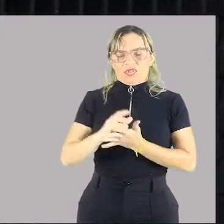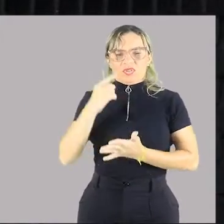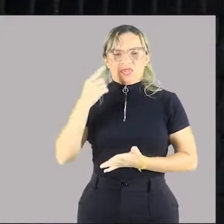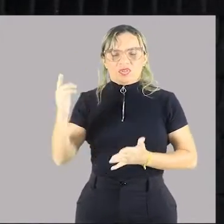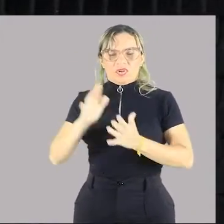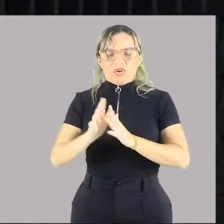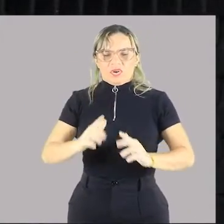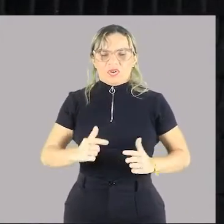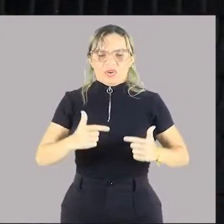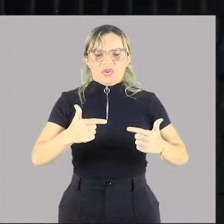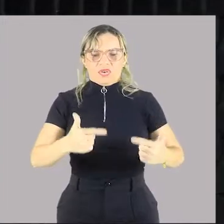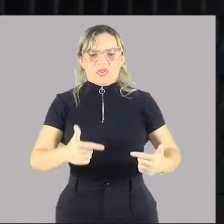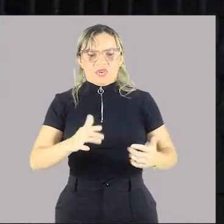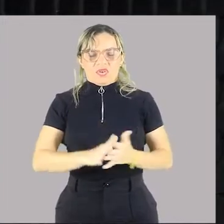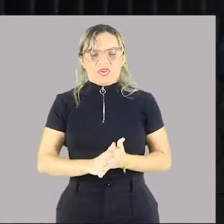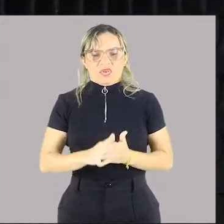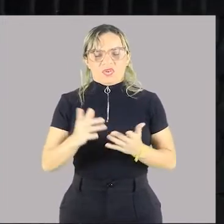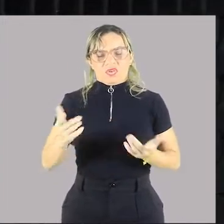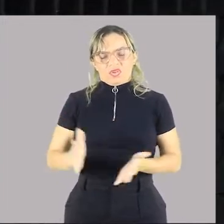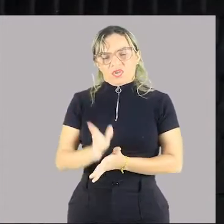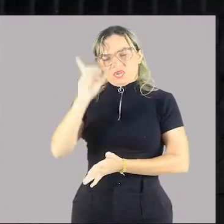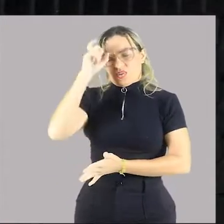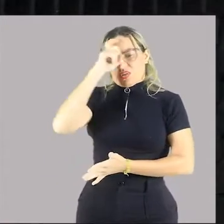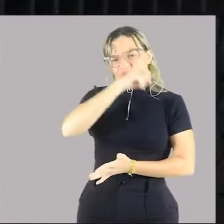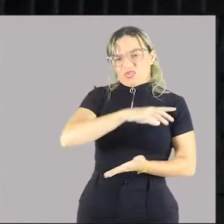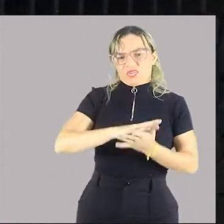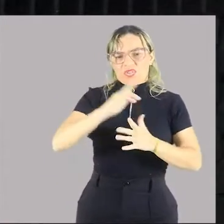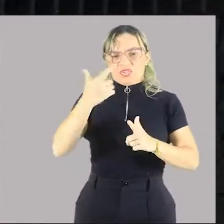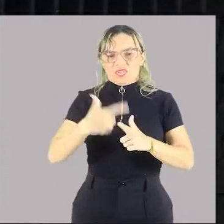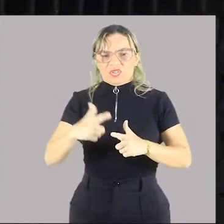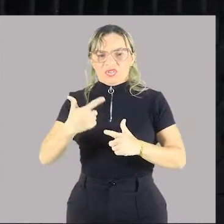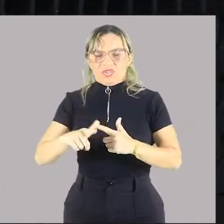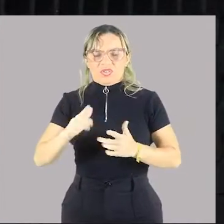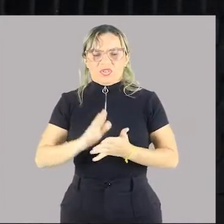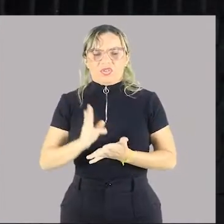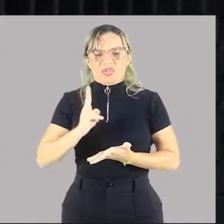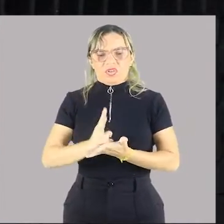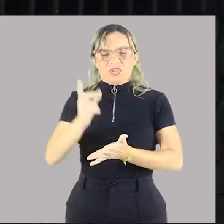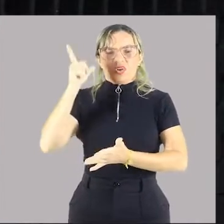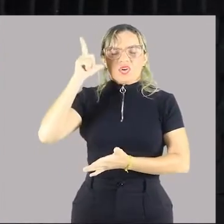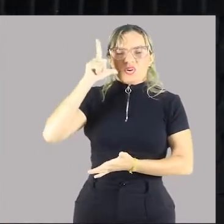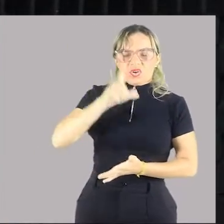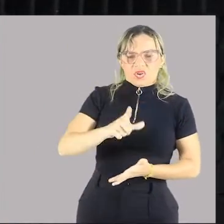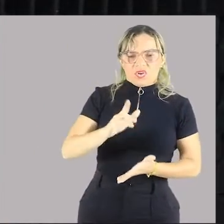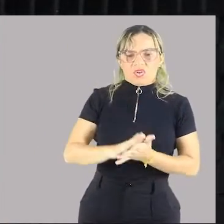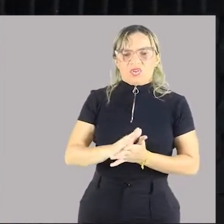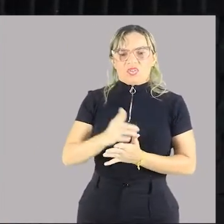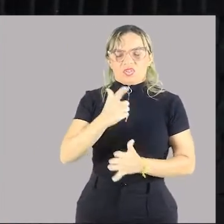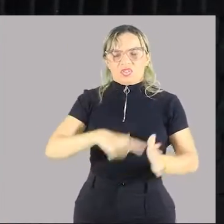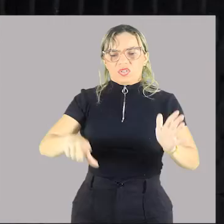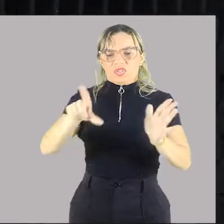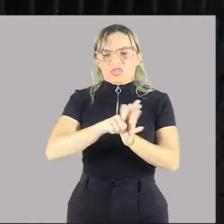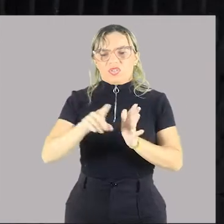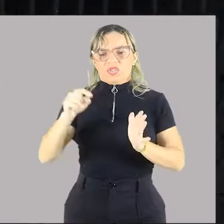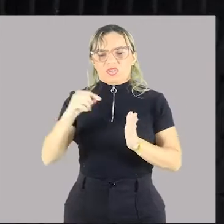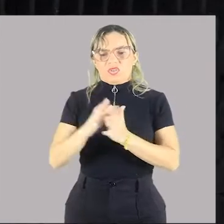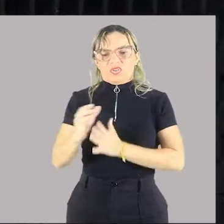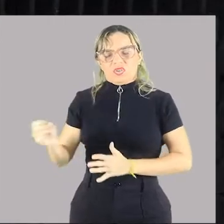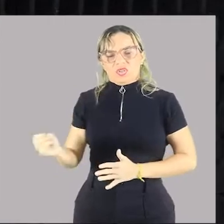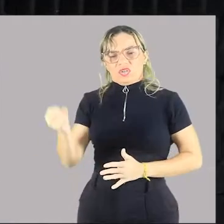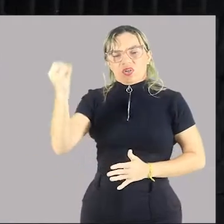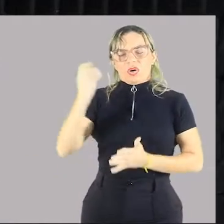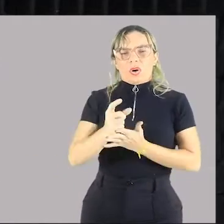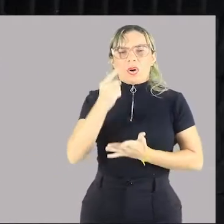Para combater seus desafios e garantir o quê? As suas atuais conquistas. Então, é muito importante